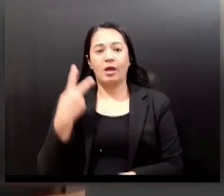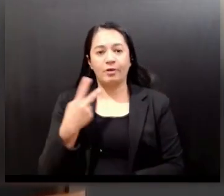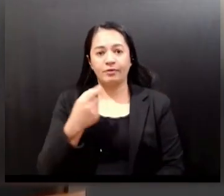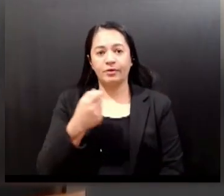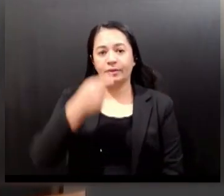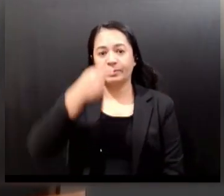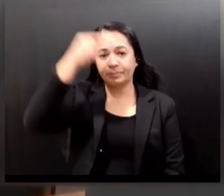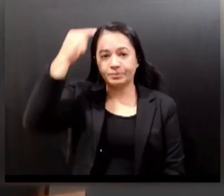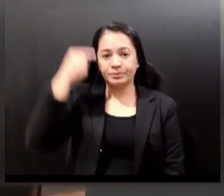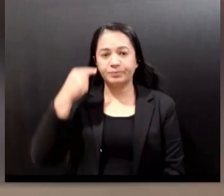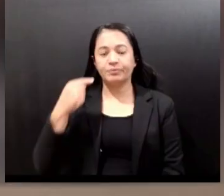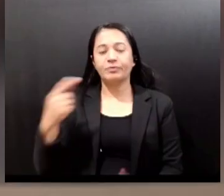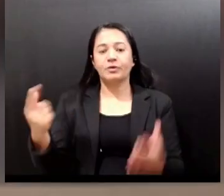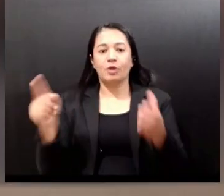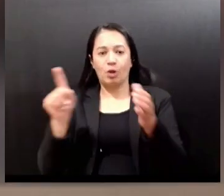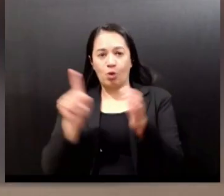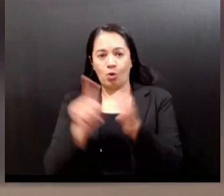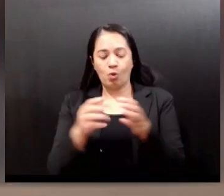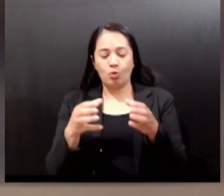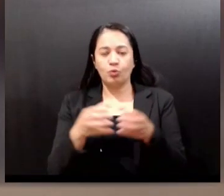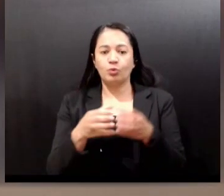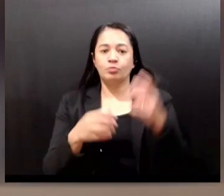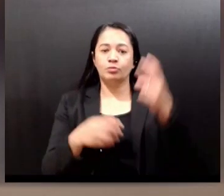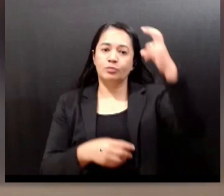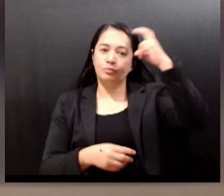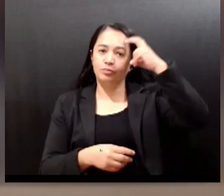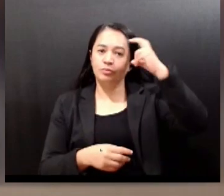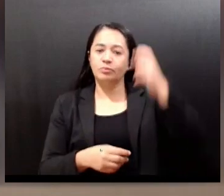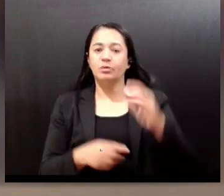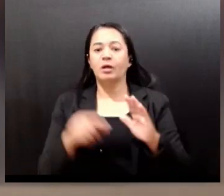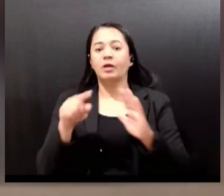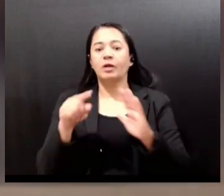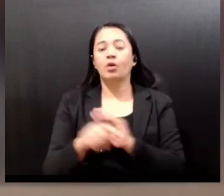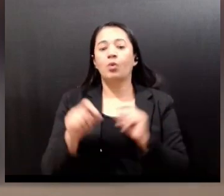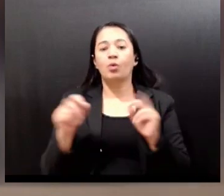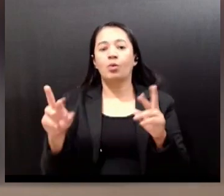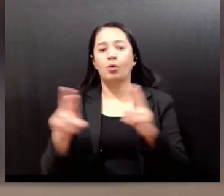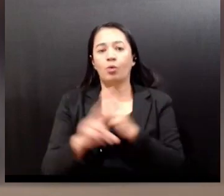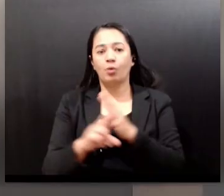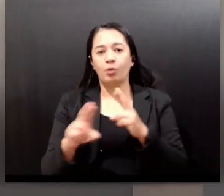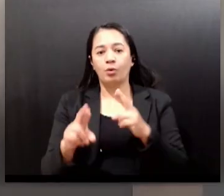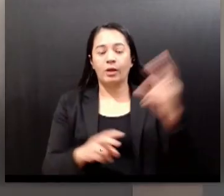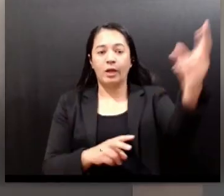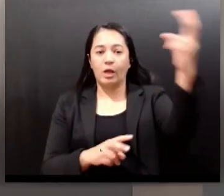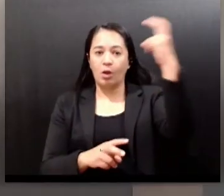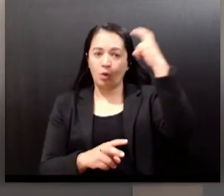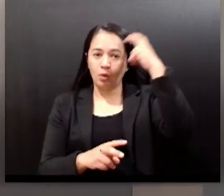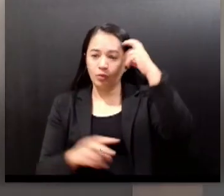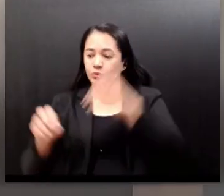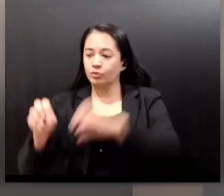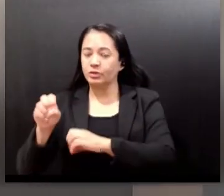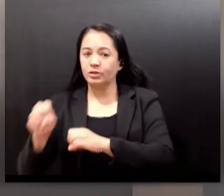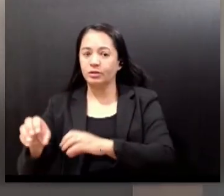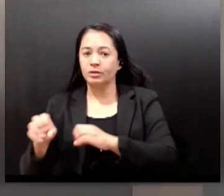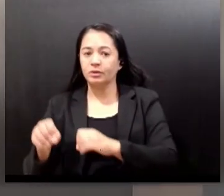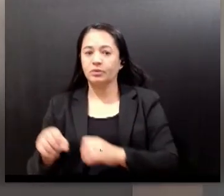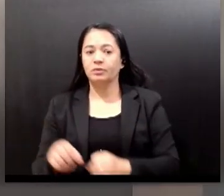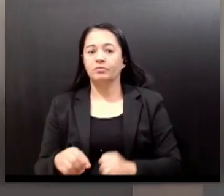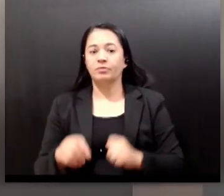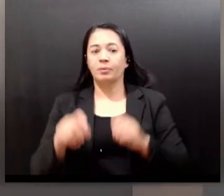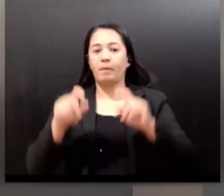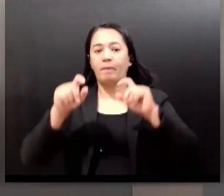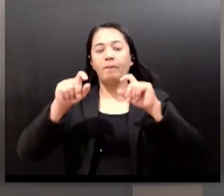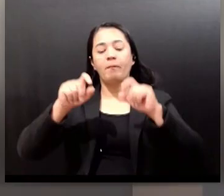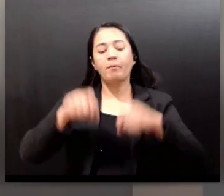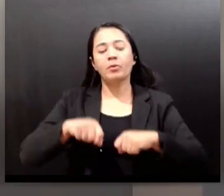da Comissão de Cultura, questionou a relação entre cultura e educação. Seria possível a